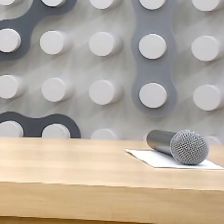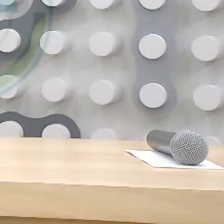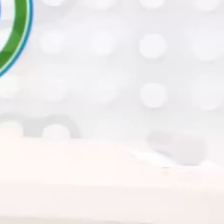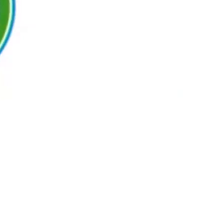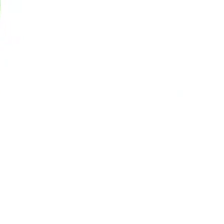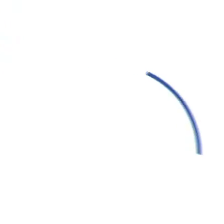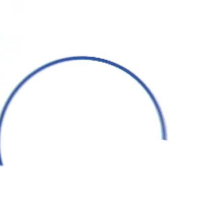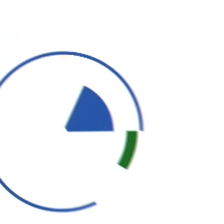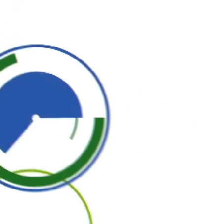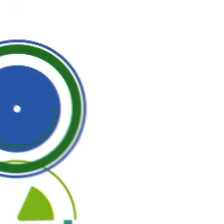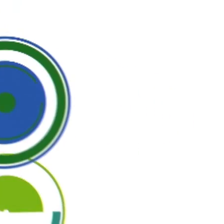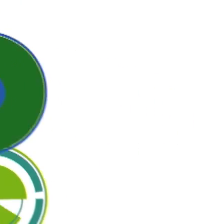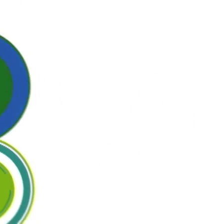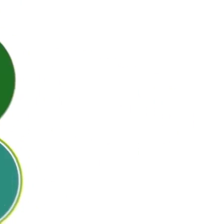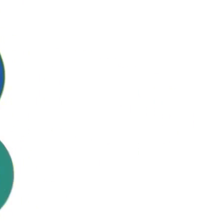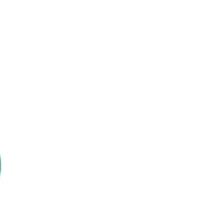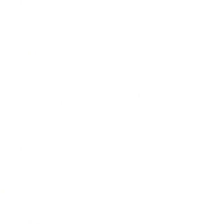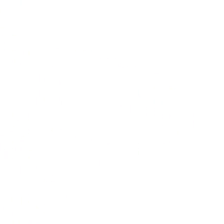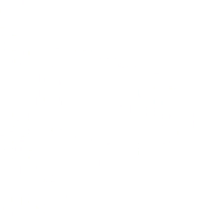Tchau. Tchau. Tchau.